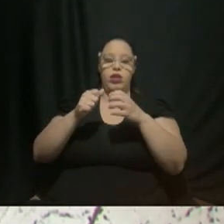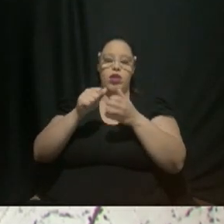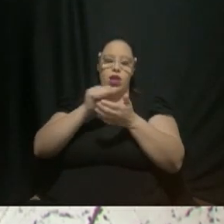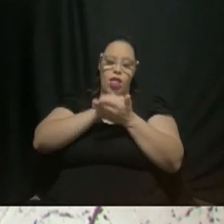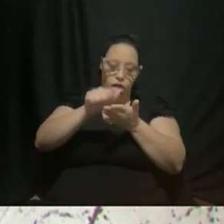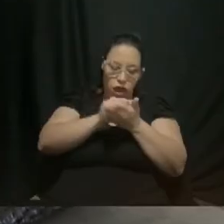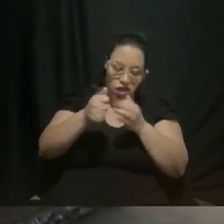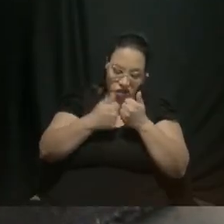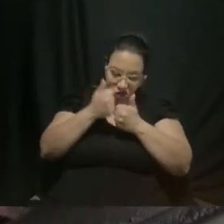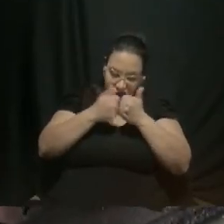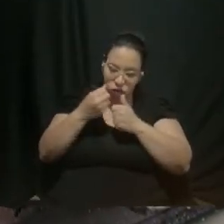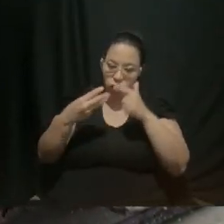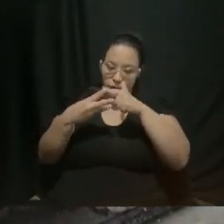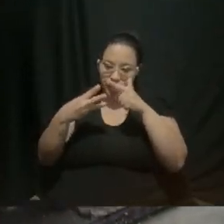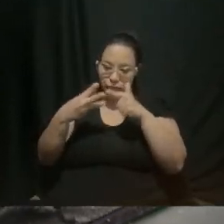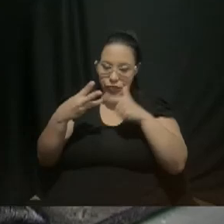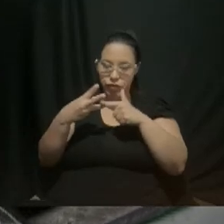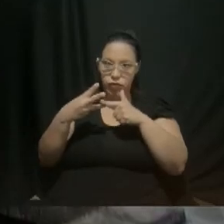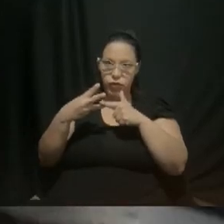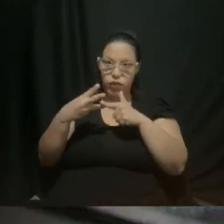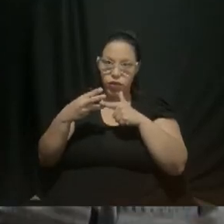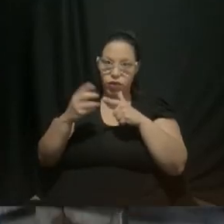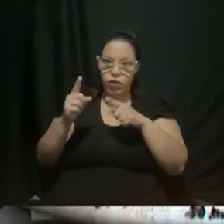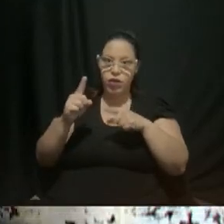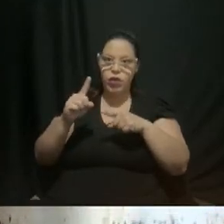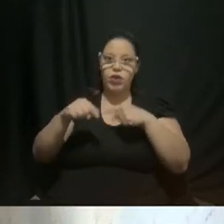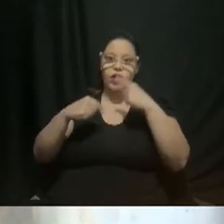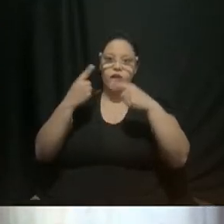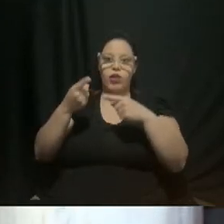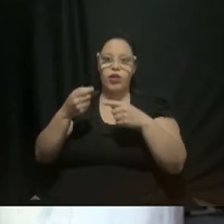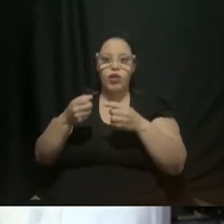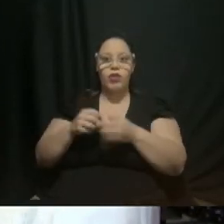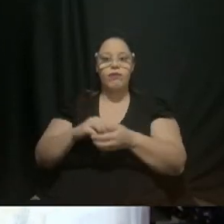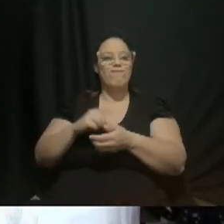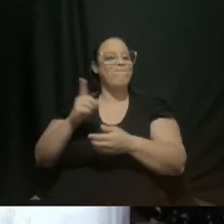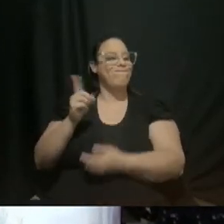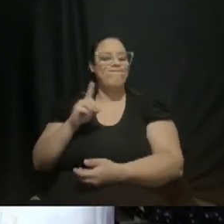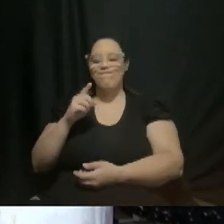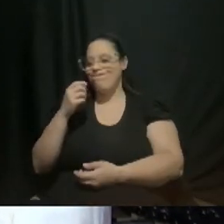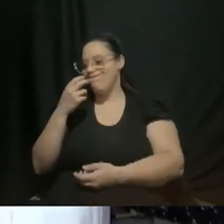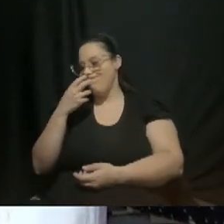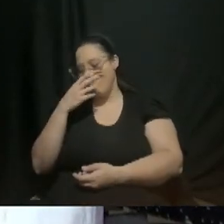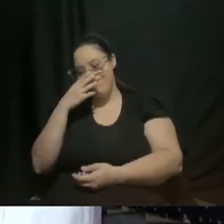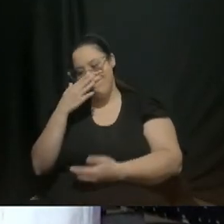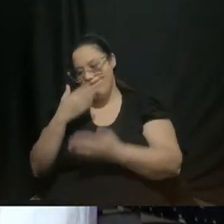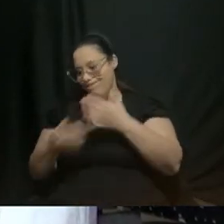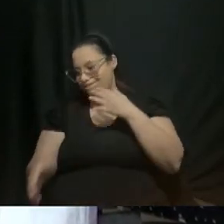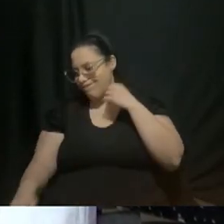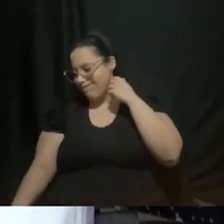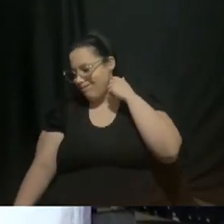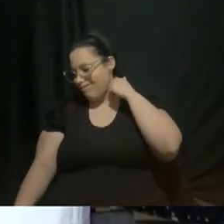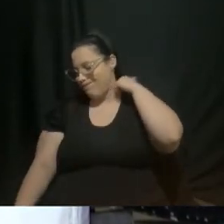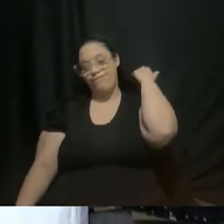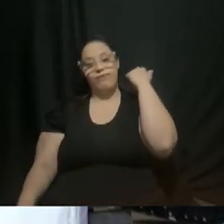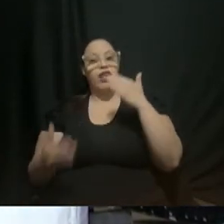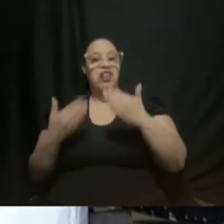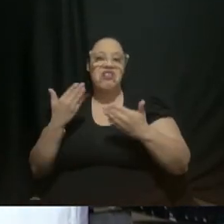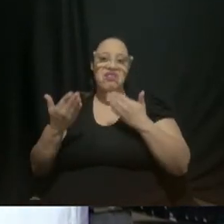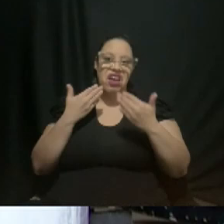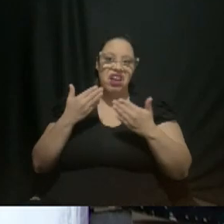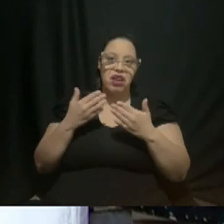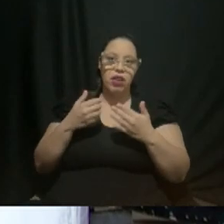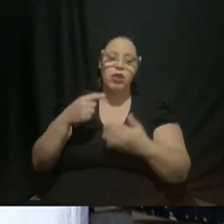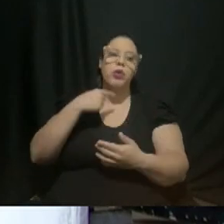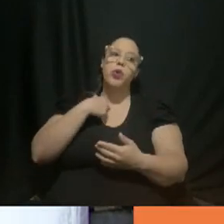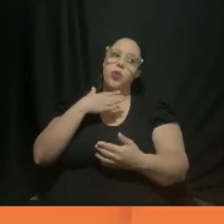fazer esse arroz, fazer o mesmo processo, menina, não deu certo. É tipo assim, parece que varia as marcas, né? Sim. Aí eu pensei, não, vou fazer do meu jeito, porque,